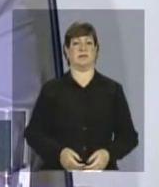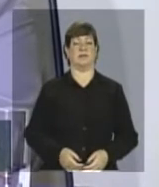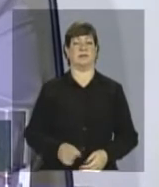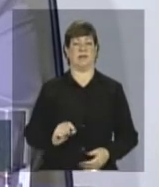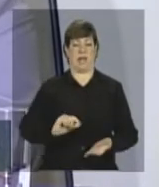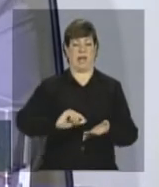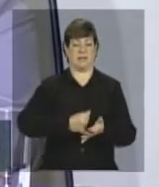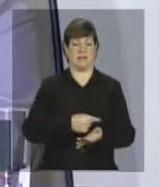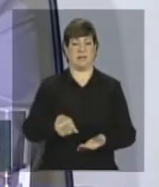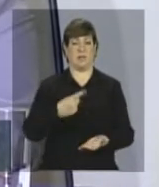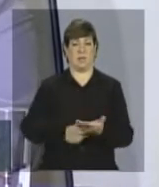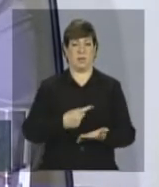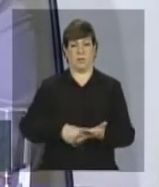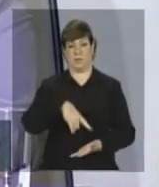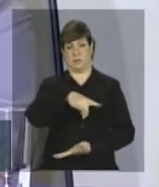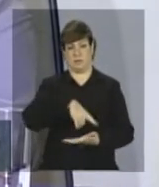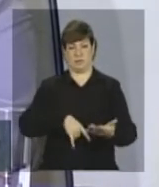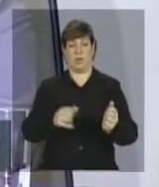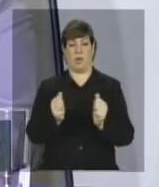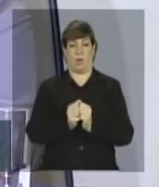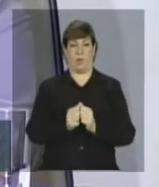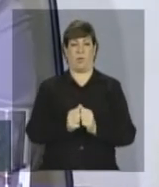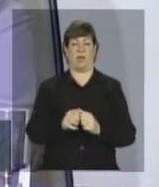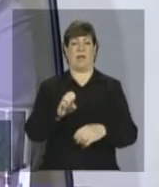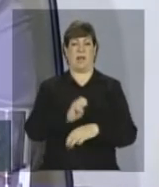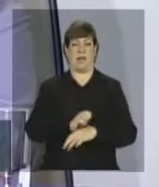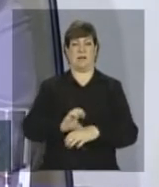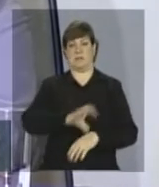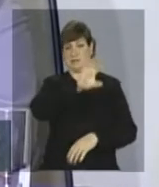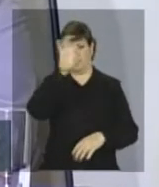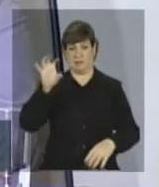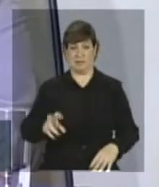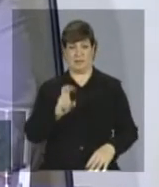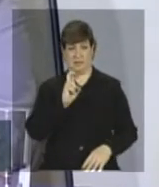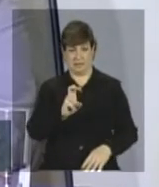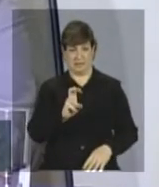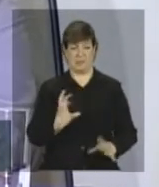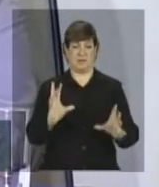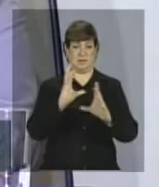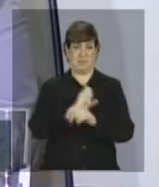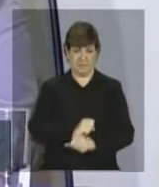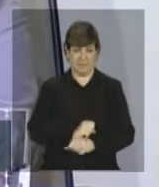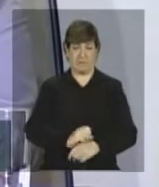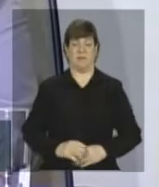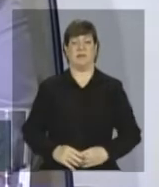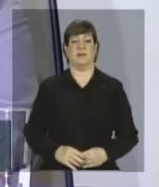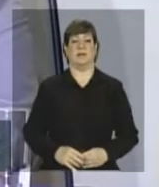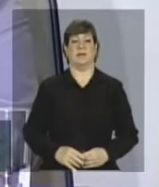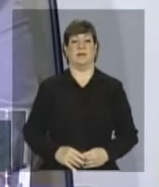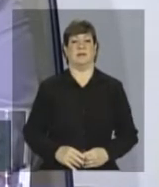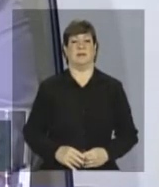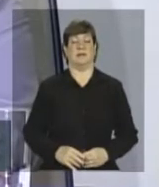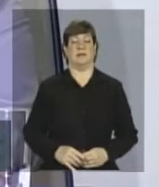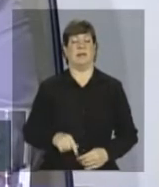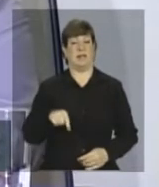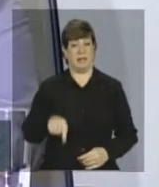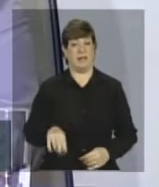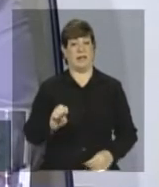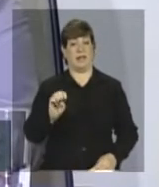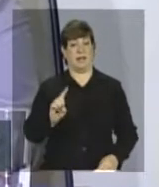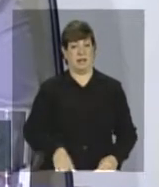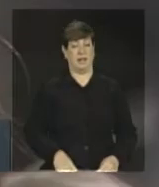de assinatura de um acordo de cooperação com os estados do Acre, Alagoas, Paraíba, Rio Grande do Sul e Bahia, ele é